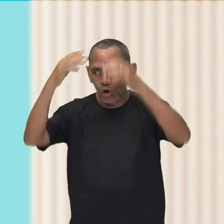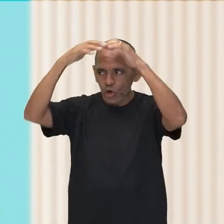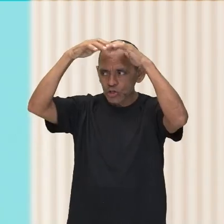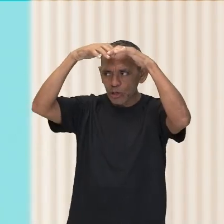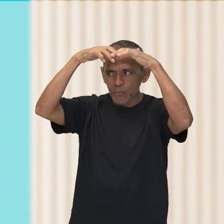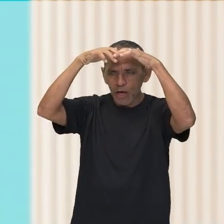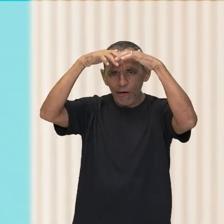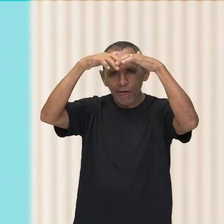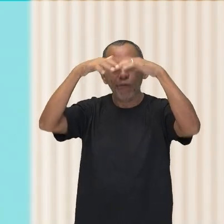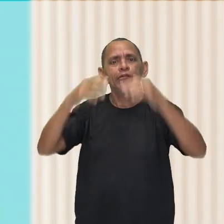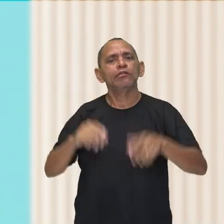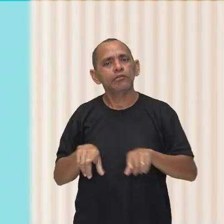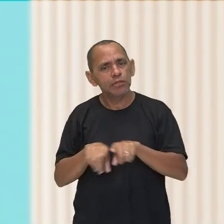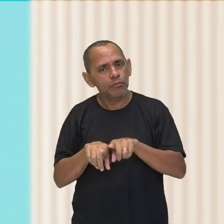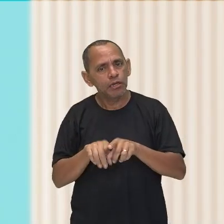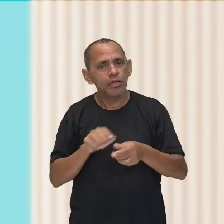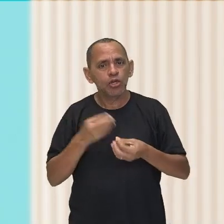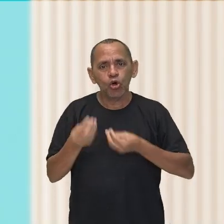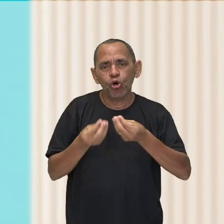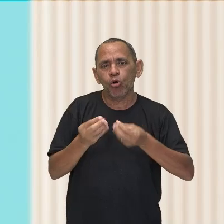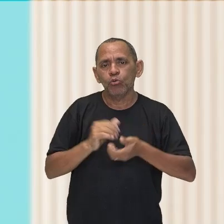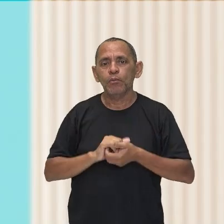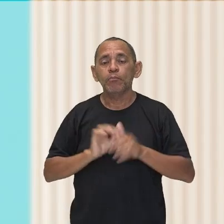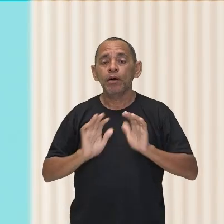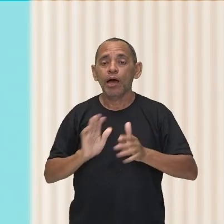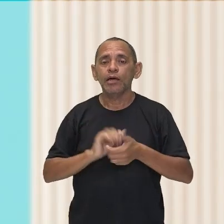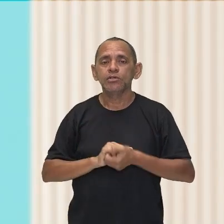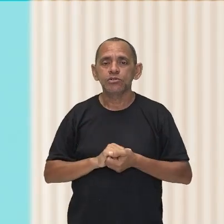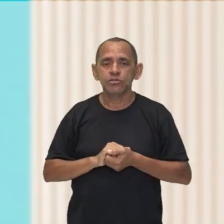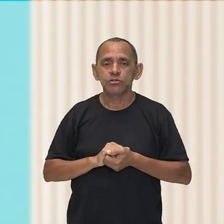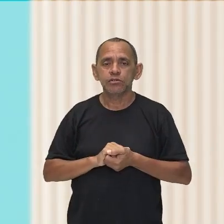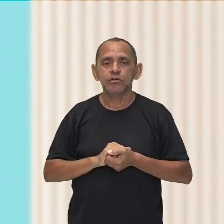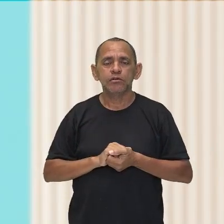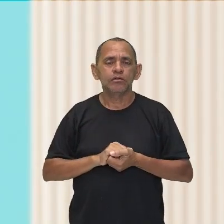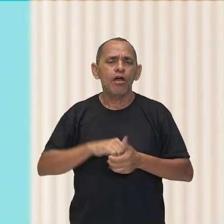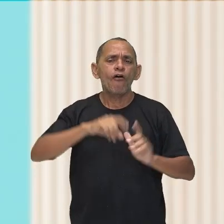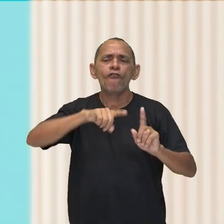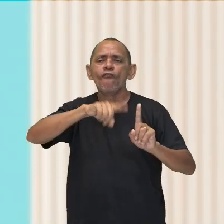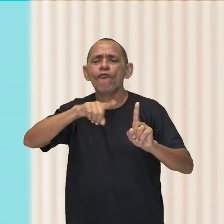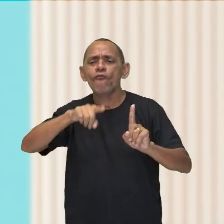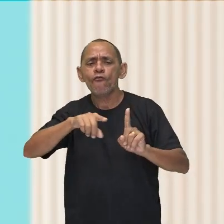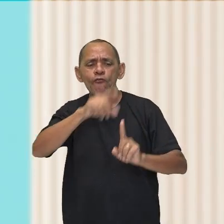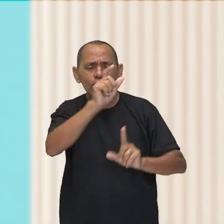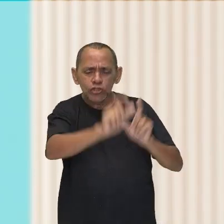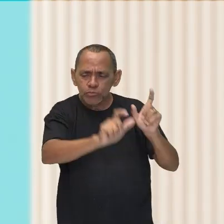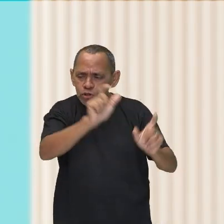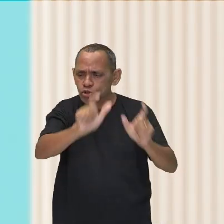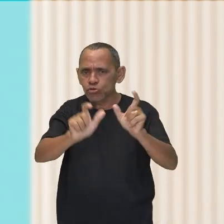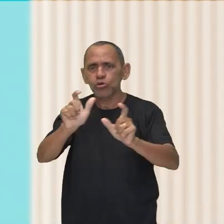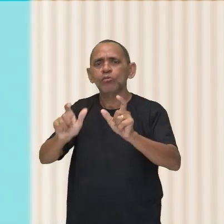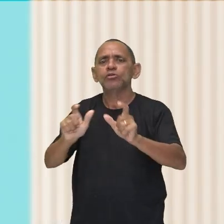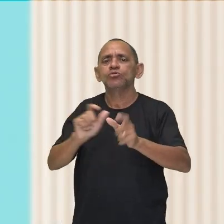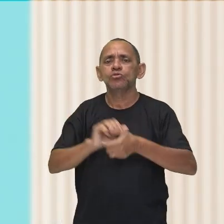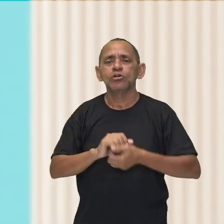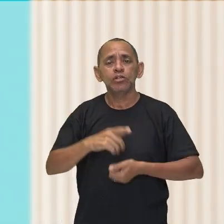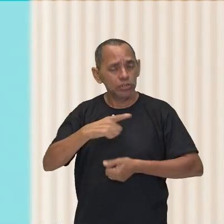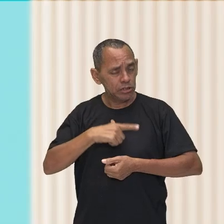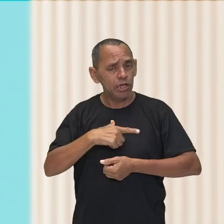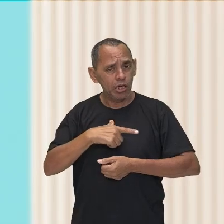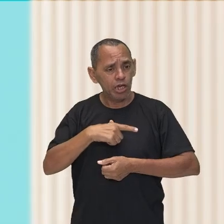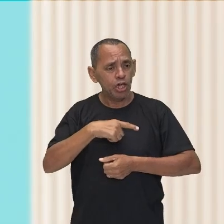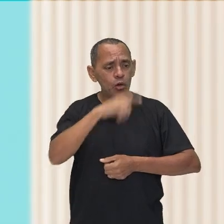certo? Mas isso daí vai variar de pessoa para pessoa. Existem pessoas que ficou com a